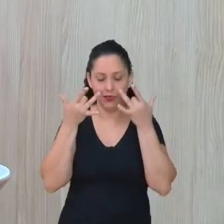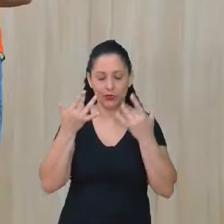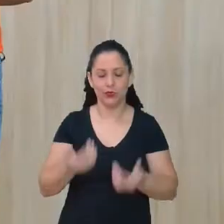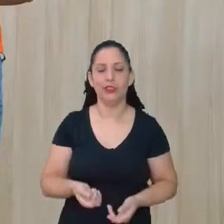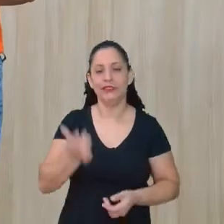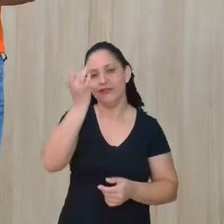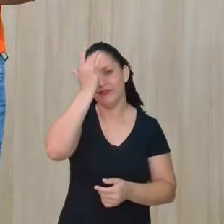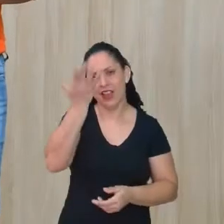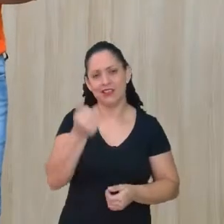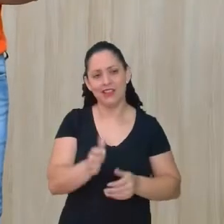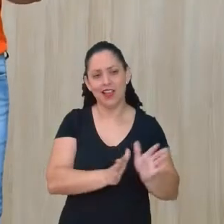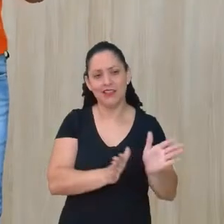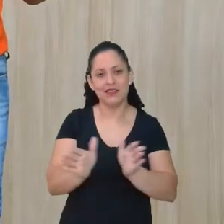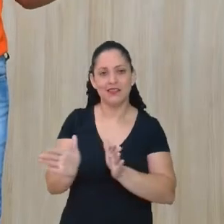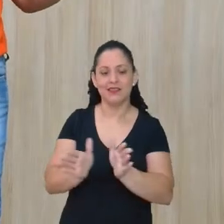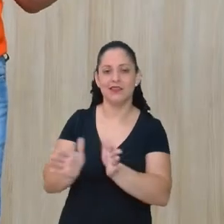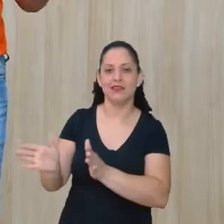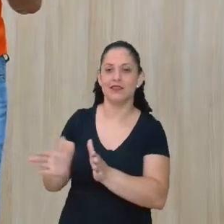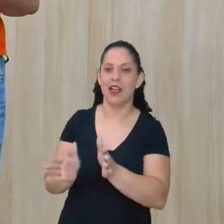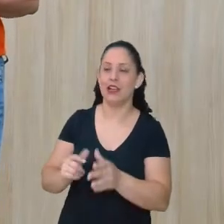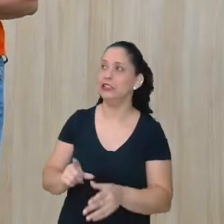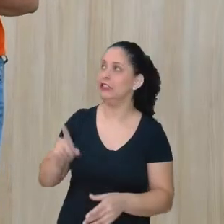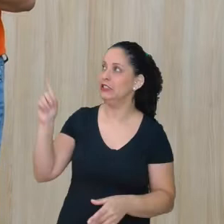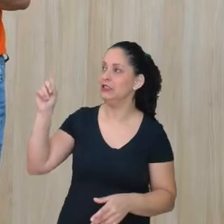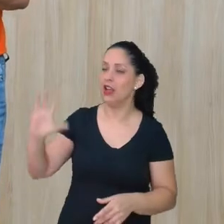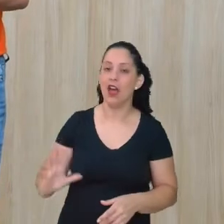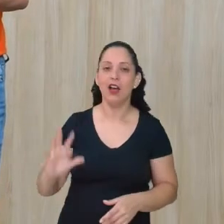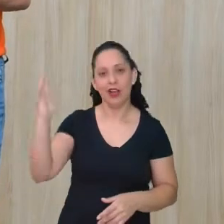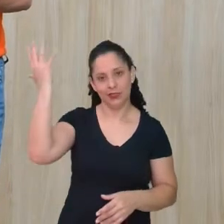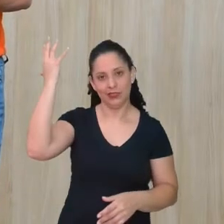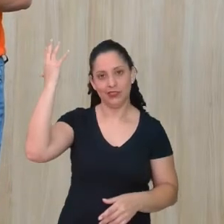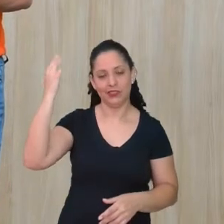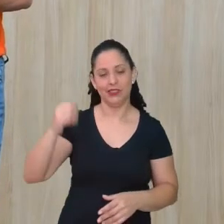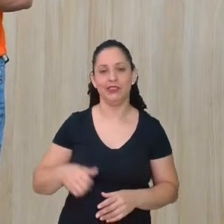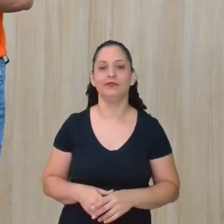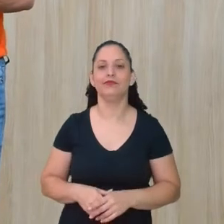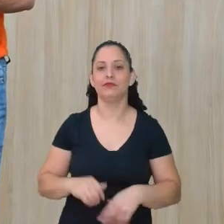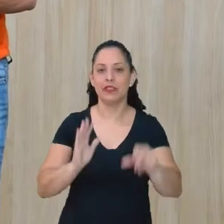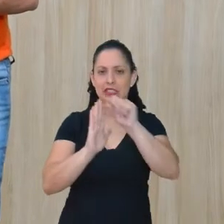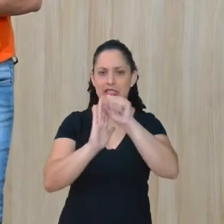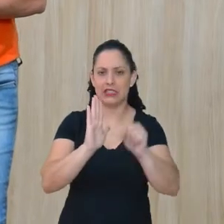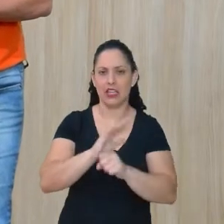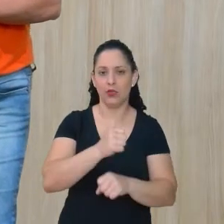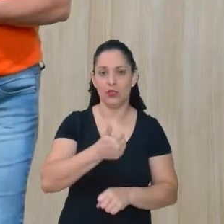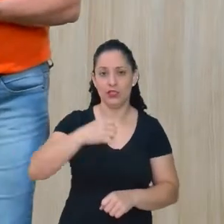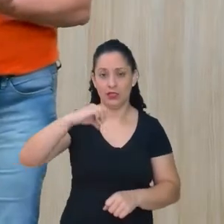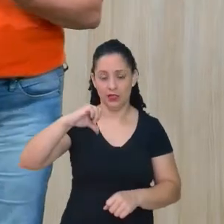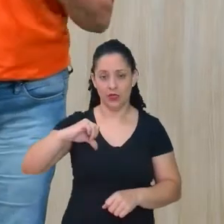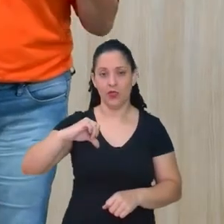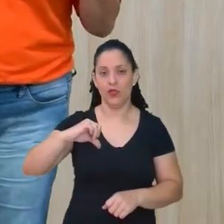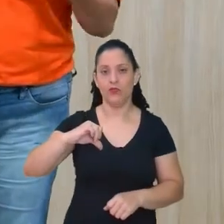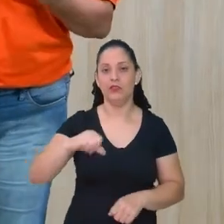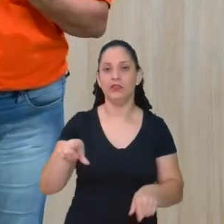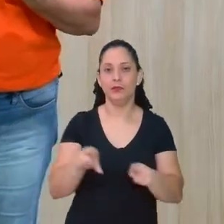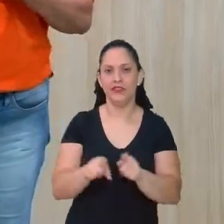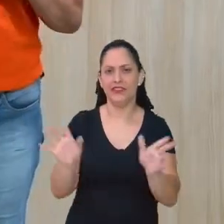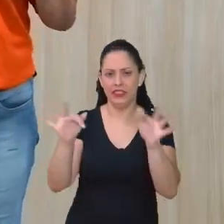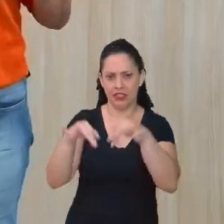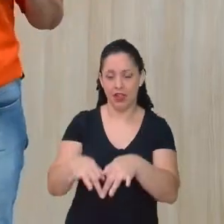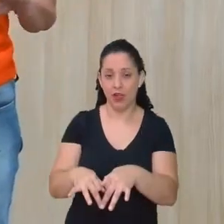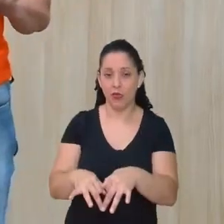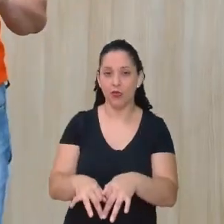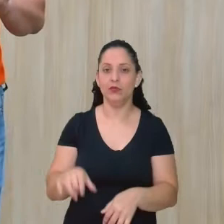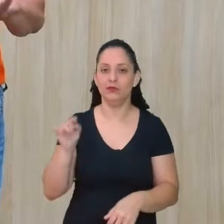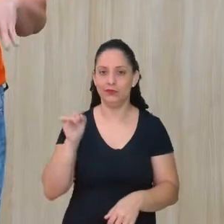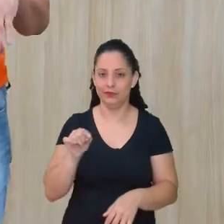possibilitaram o teatro contemporâneo acontecer. Isso. Stanislavski no século XIX, né, já no final do século XIX, mas